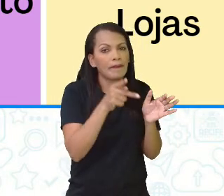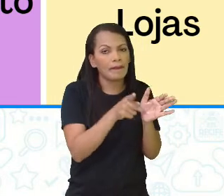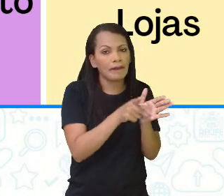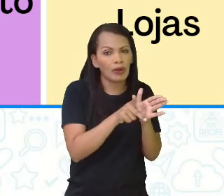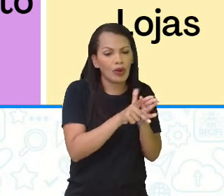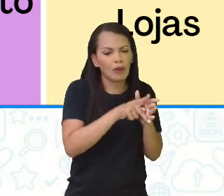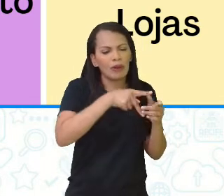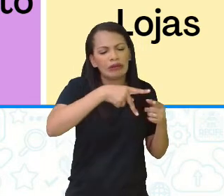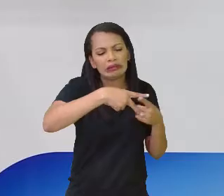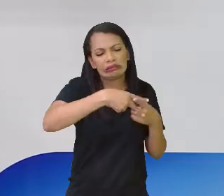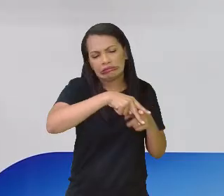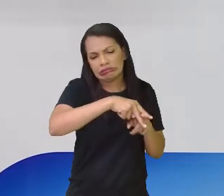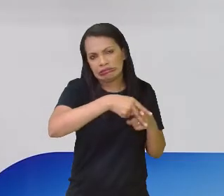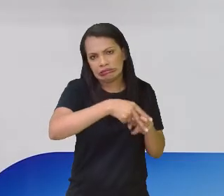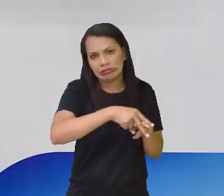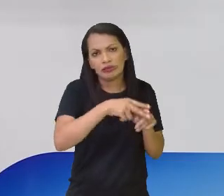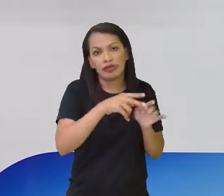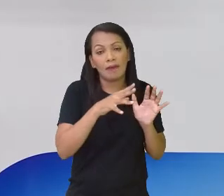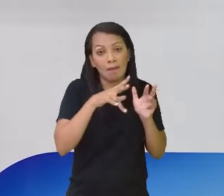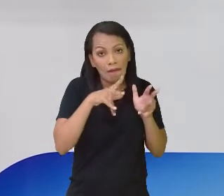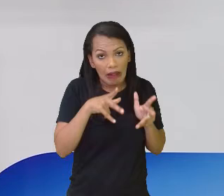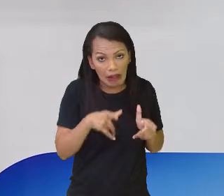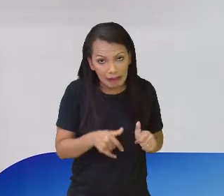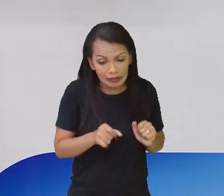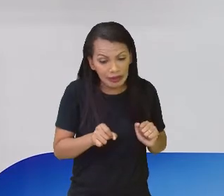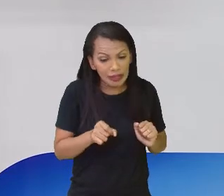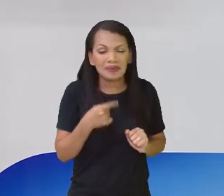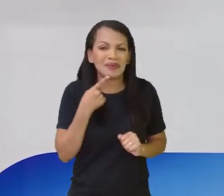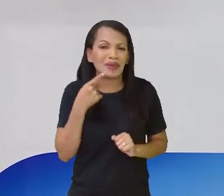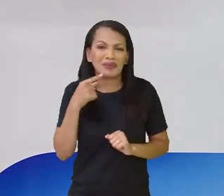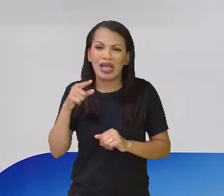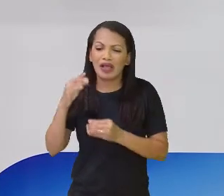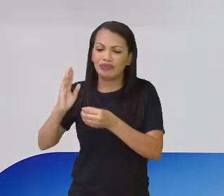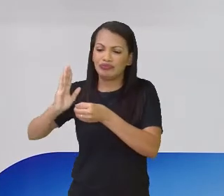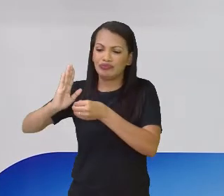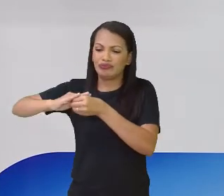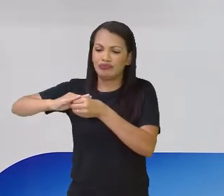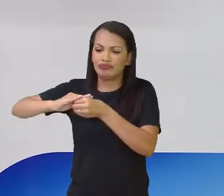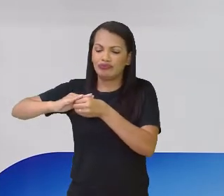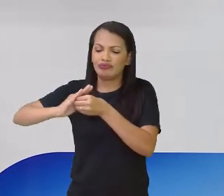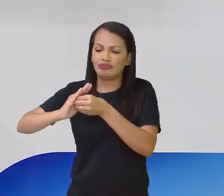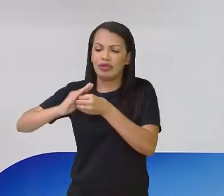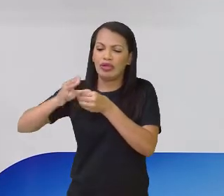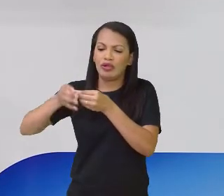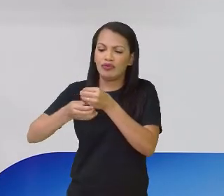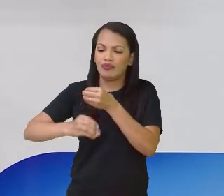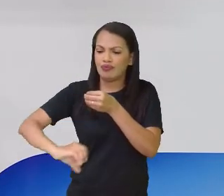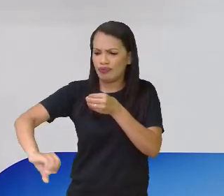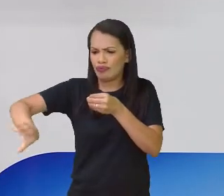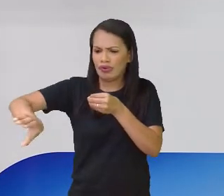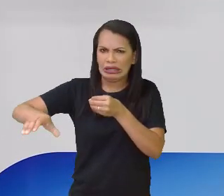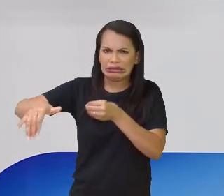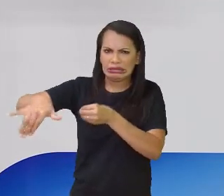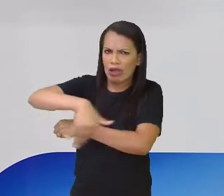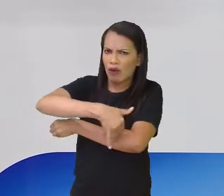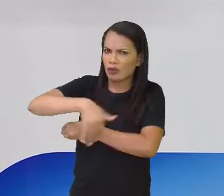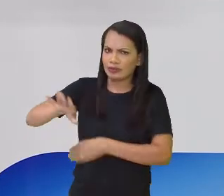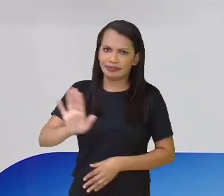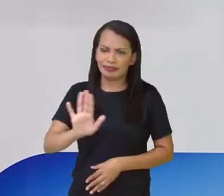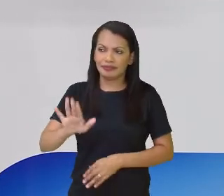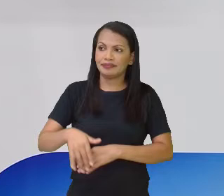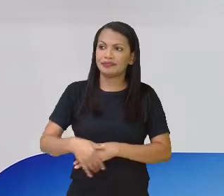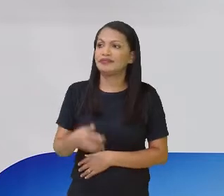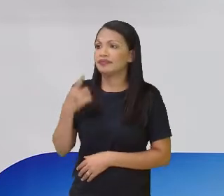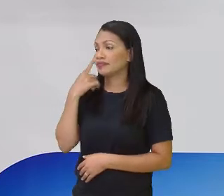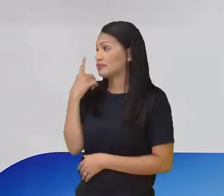espaço urbano. E aí, você pode pensar, mas será que é só no centro da cidade? Será que é só no centro, por exemplo, se eu penso na cidade